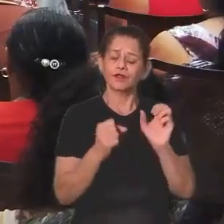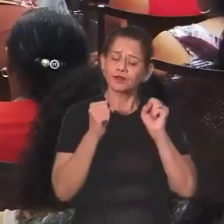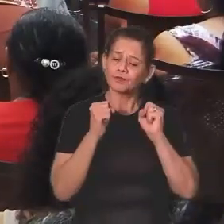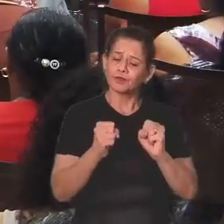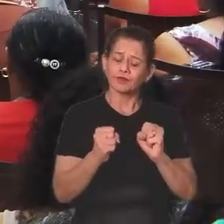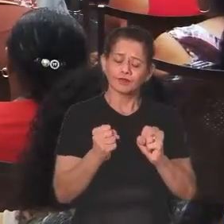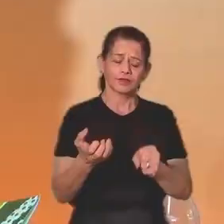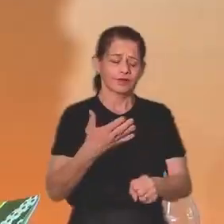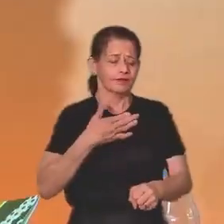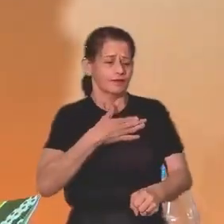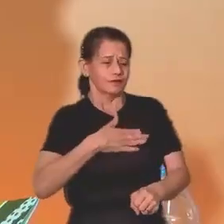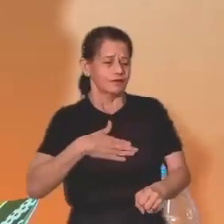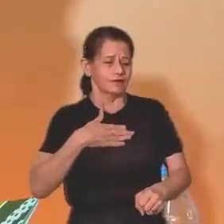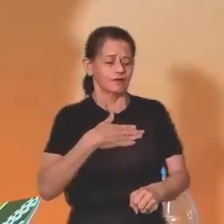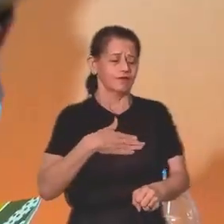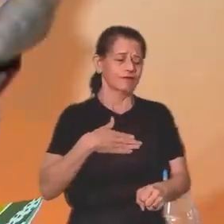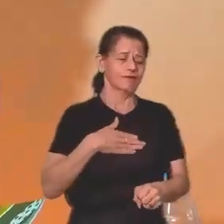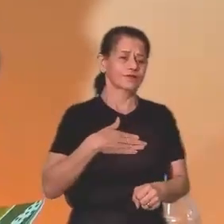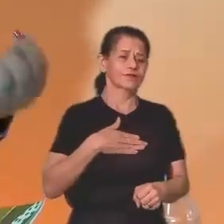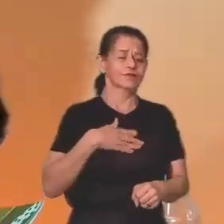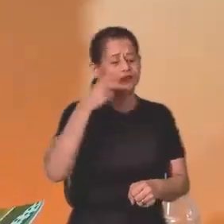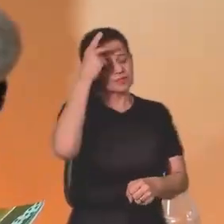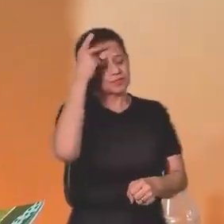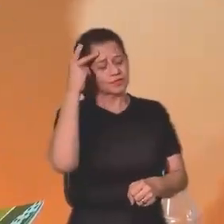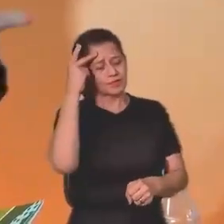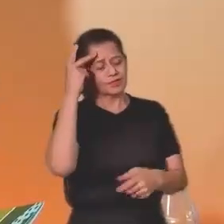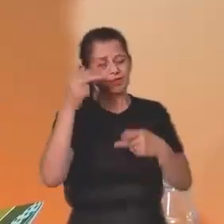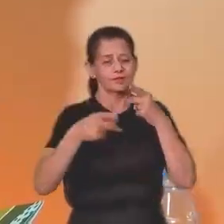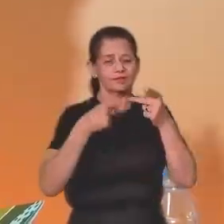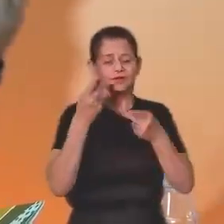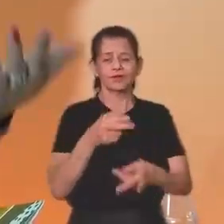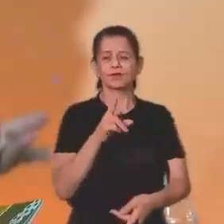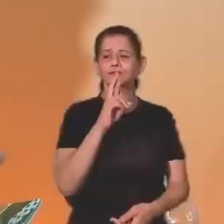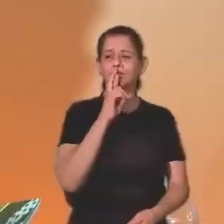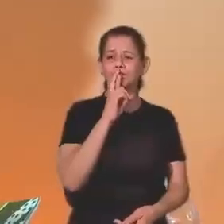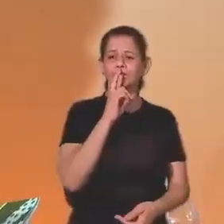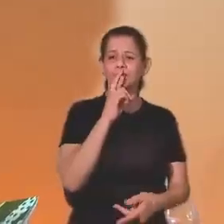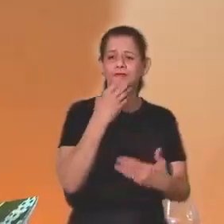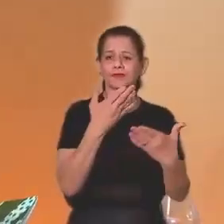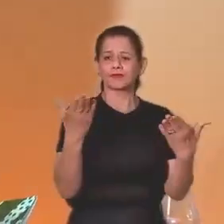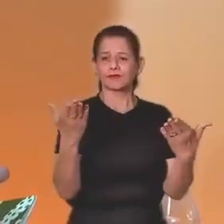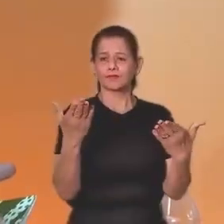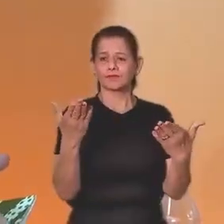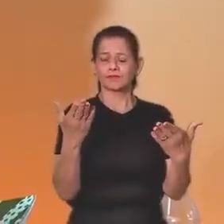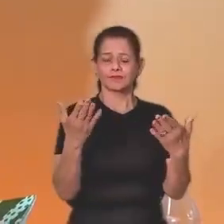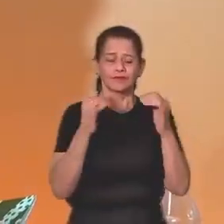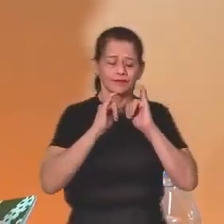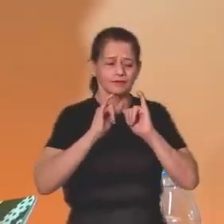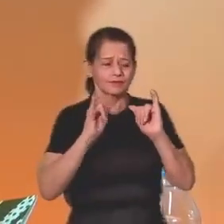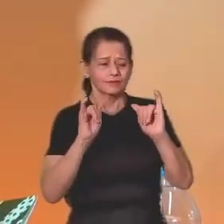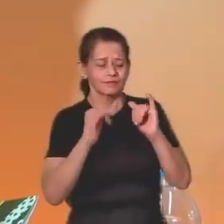de alguém, mas não tem coragem, mas ali nas palavras a gente consegue fazer essa declaração.